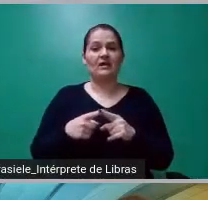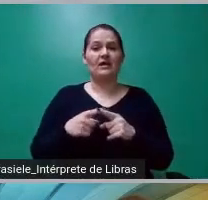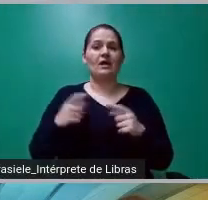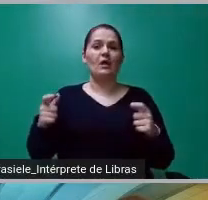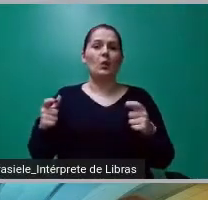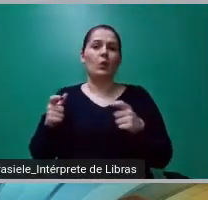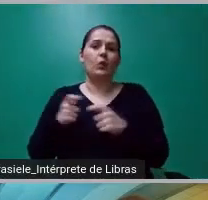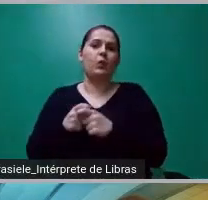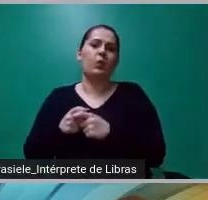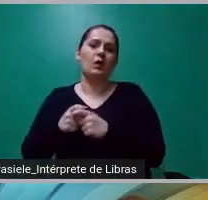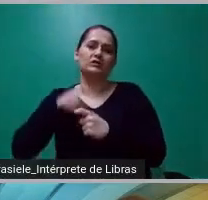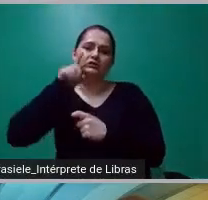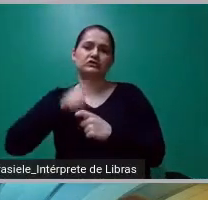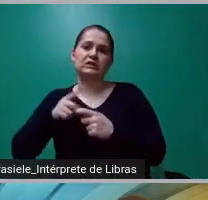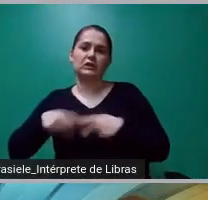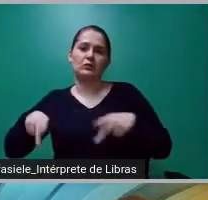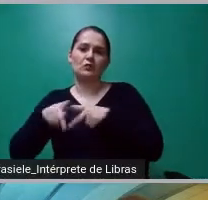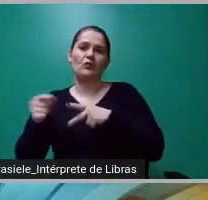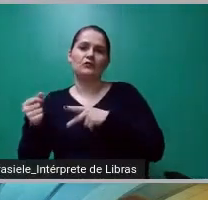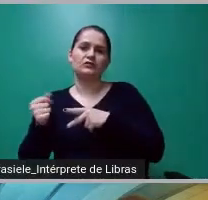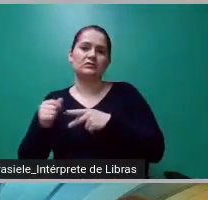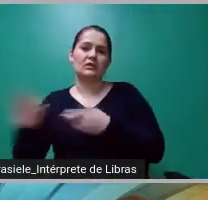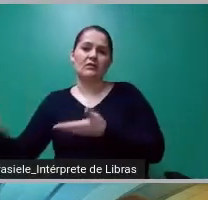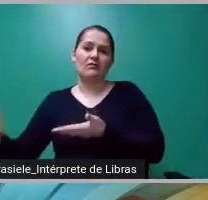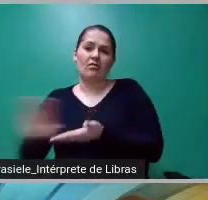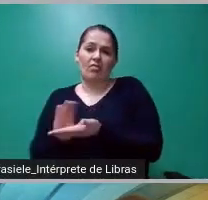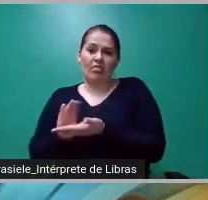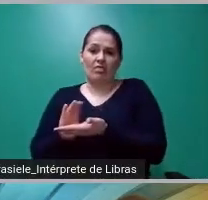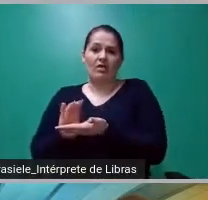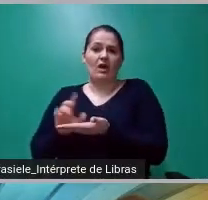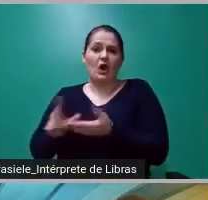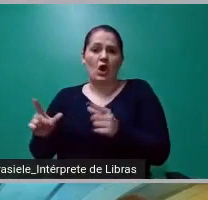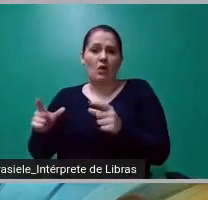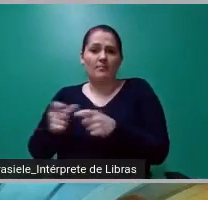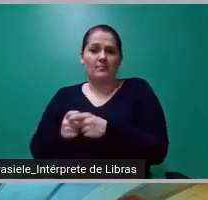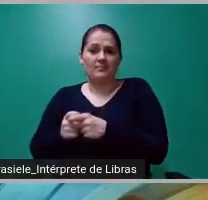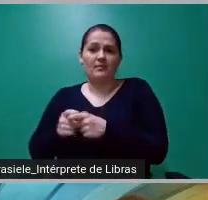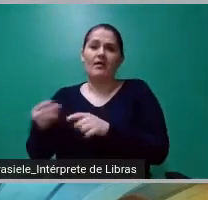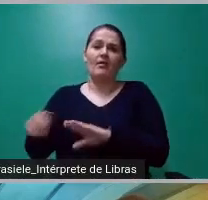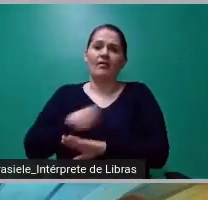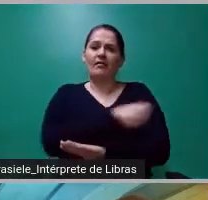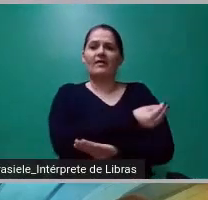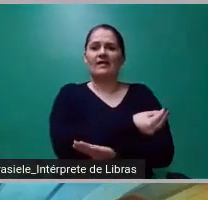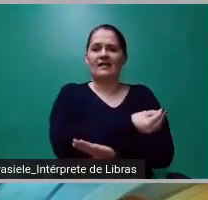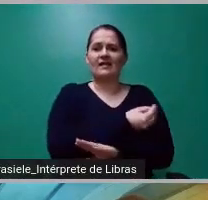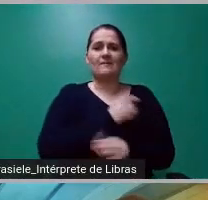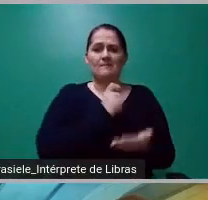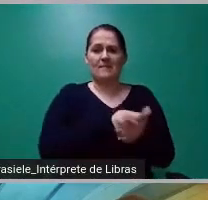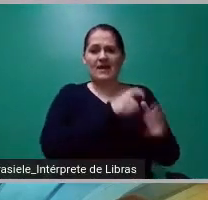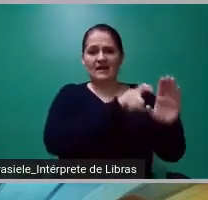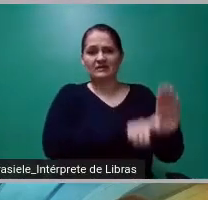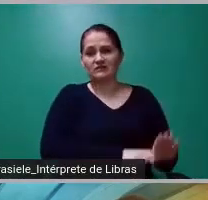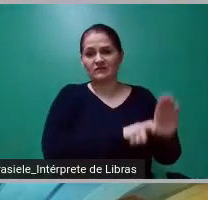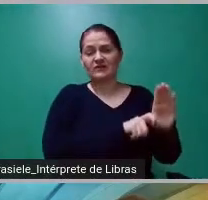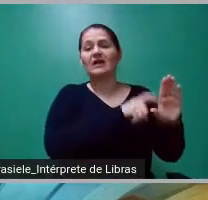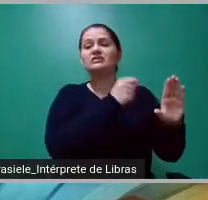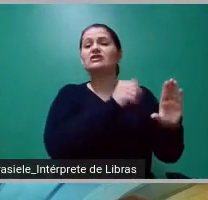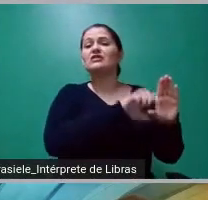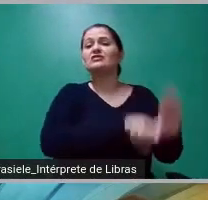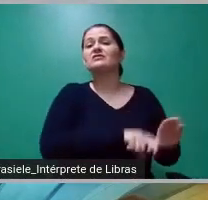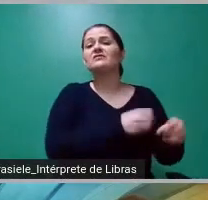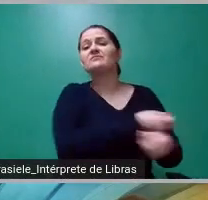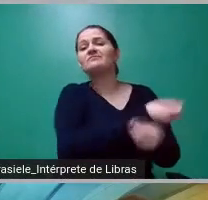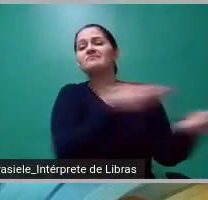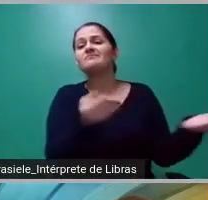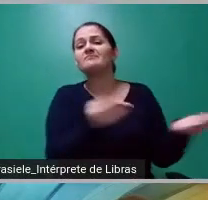dívida. O mercado está se aproveitando também da pandemia. Em meio a todo esse drama que a pandemia